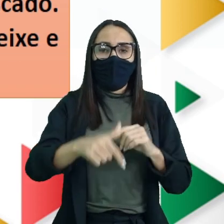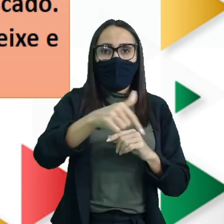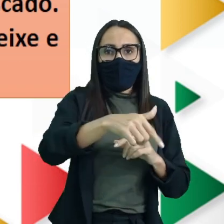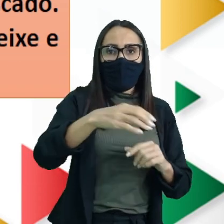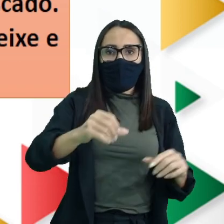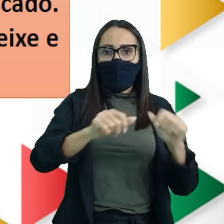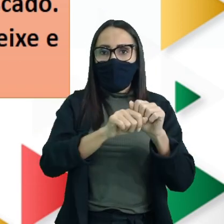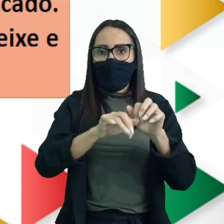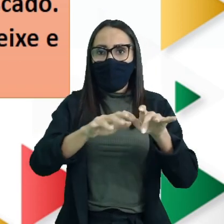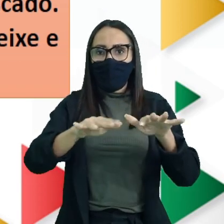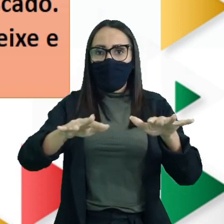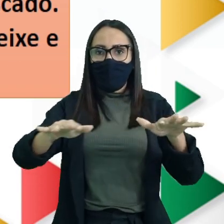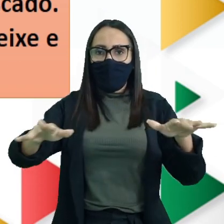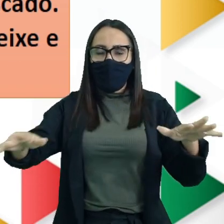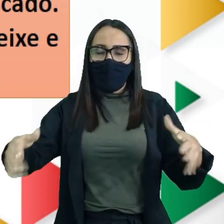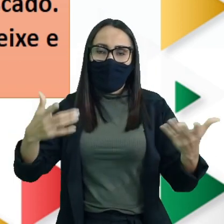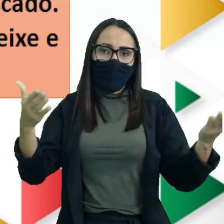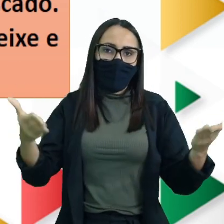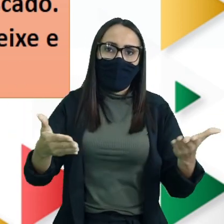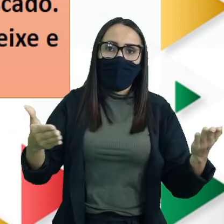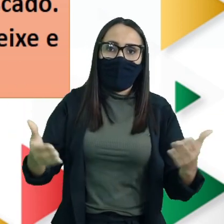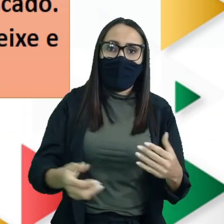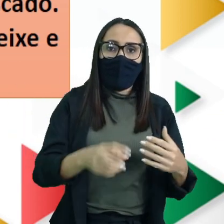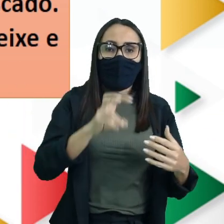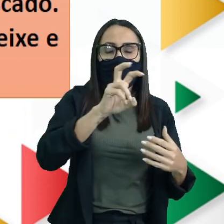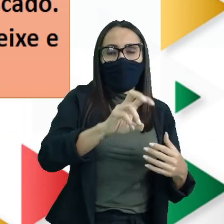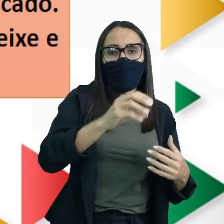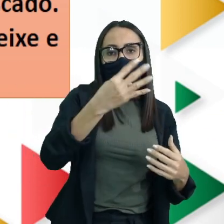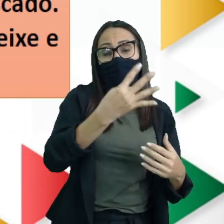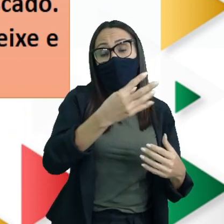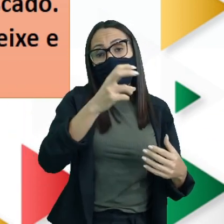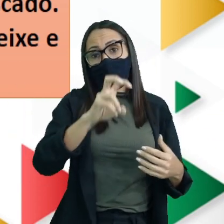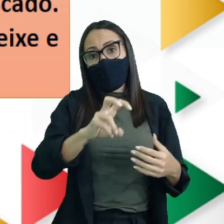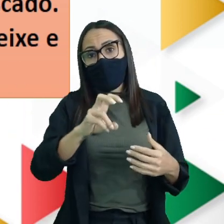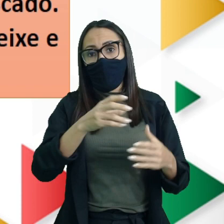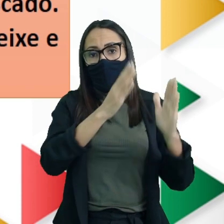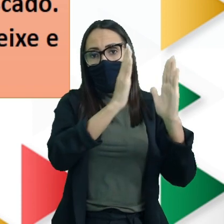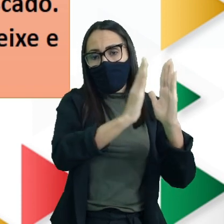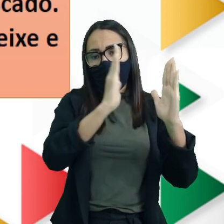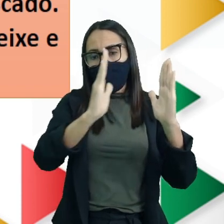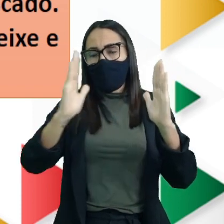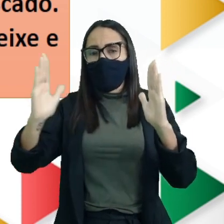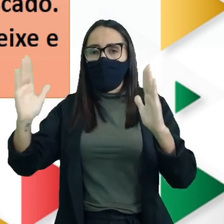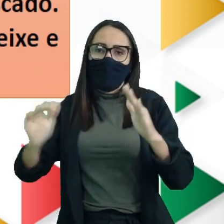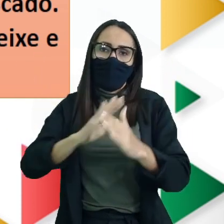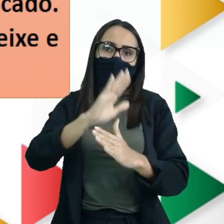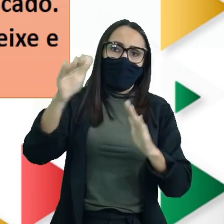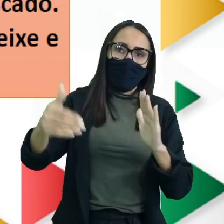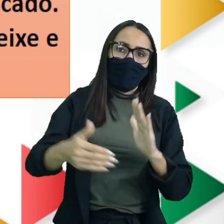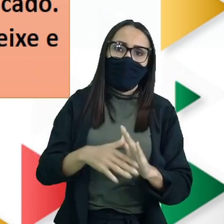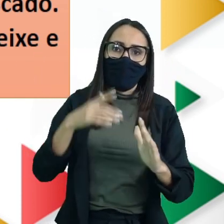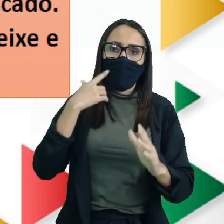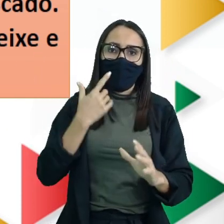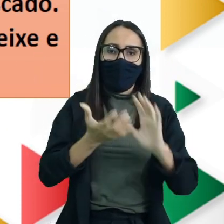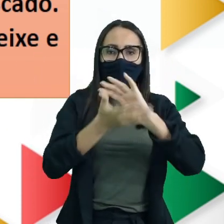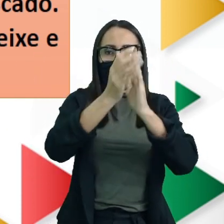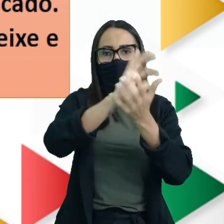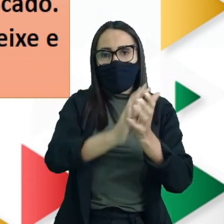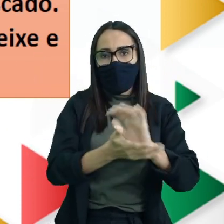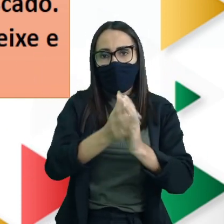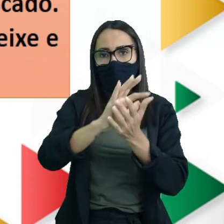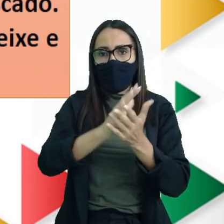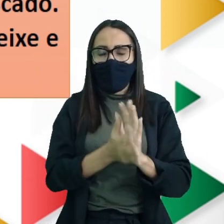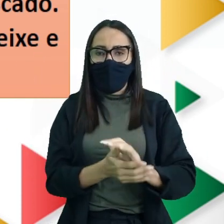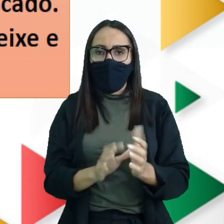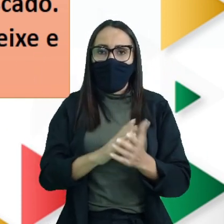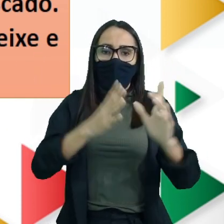pela calçada do pátio. Atualmente são 545 boxes no total. Artesanato em barro, corda e palha fazem